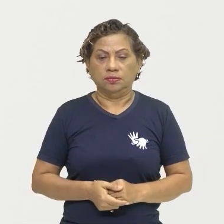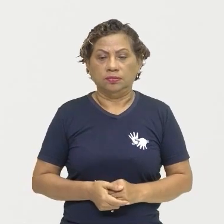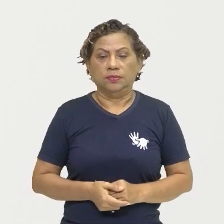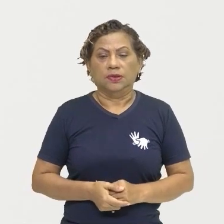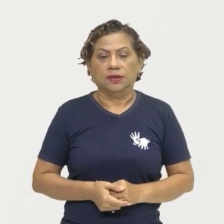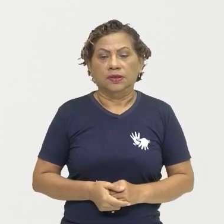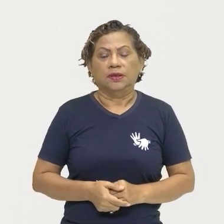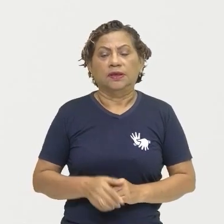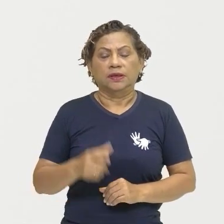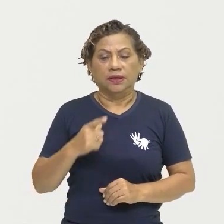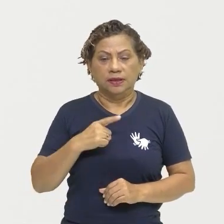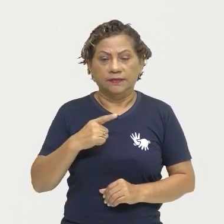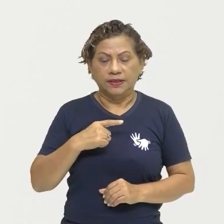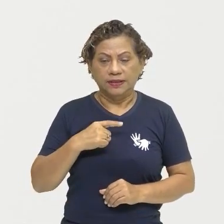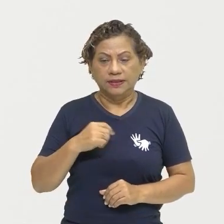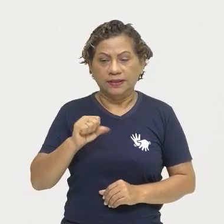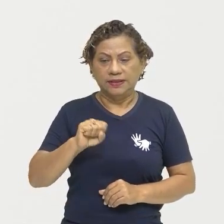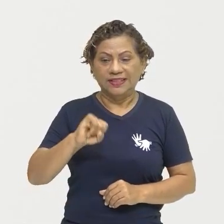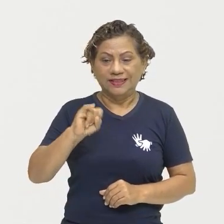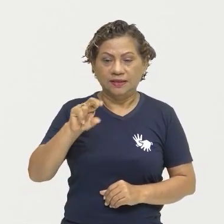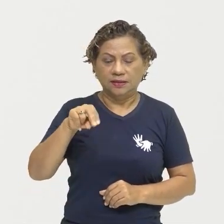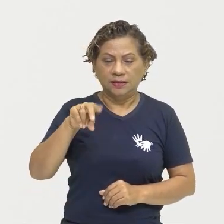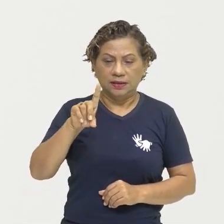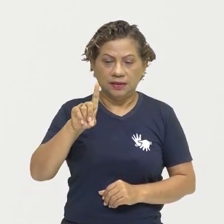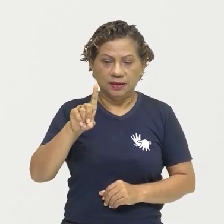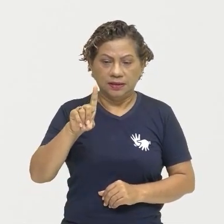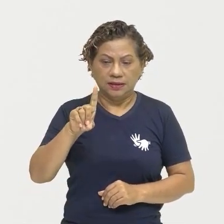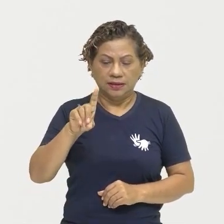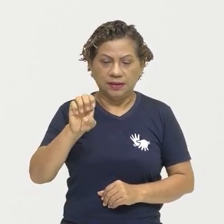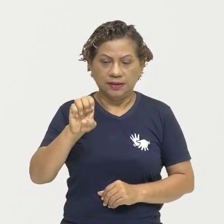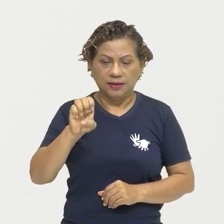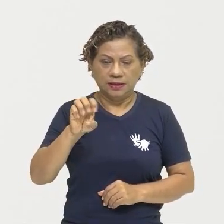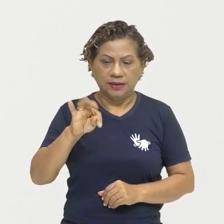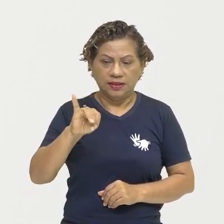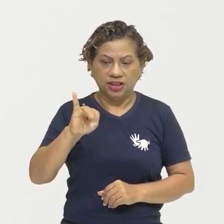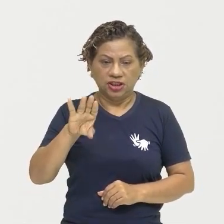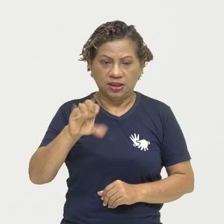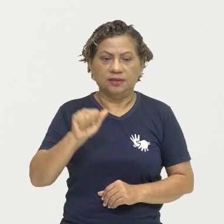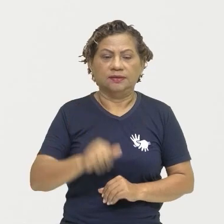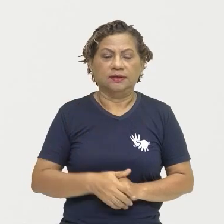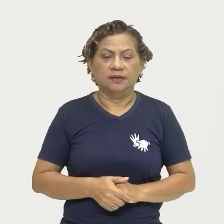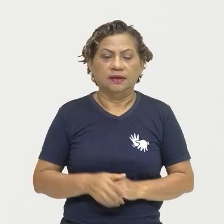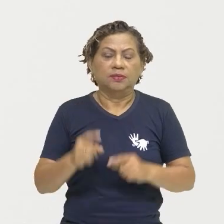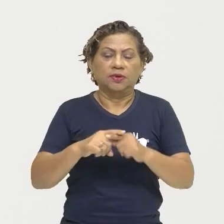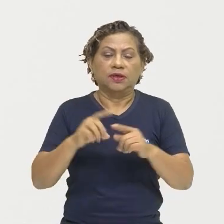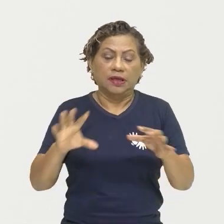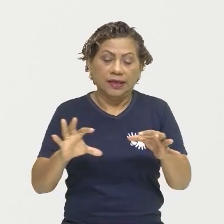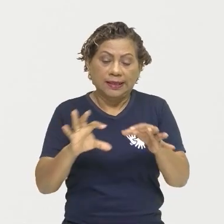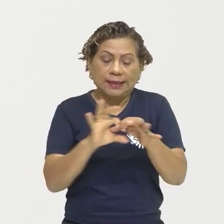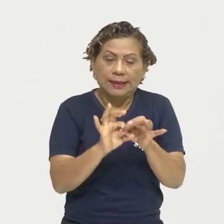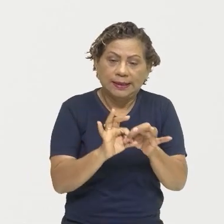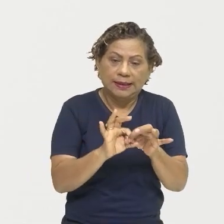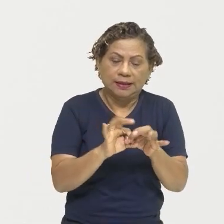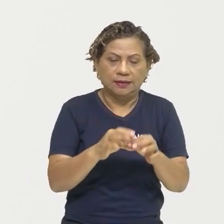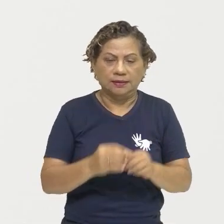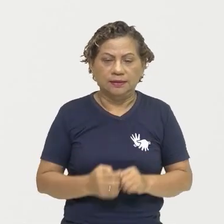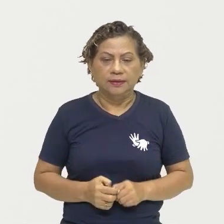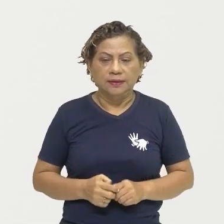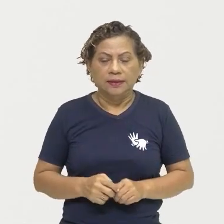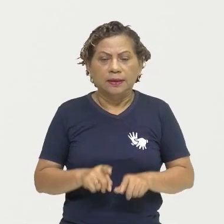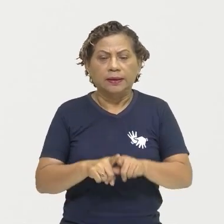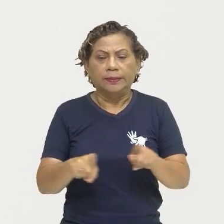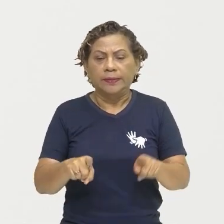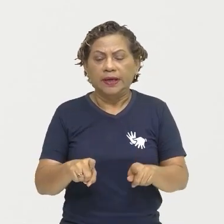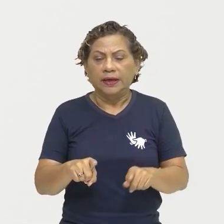coordenadas sindéticas, porque conjunção é síndeto, é aquilo que liga, que articula. E se elas não tiverem,